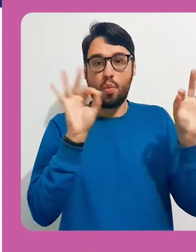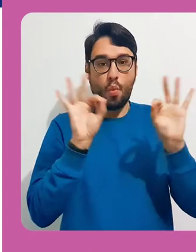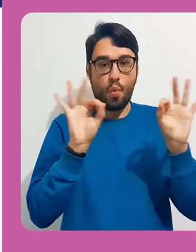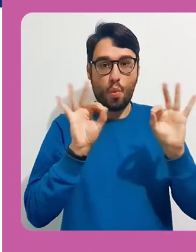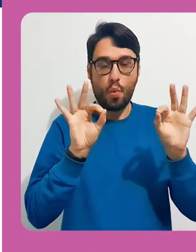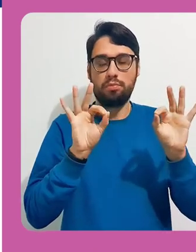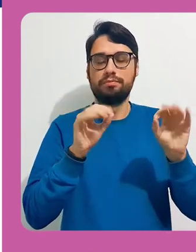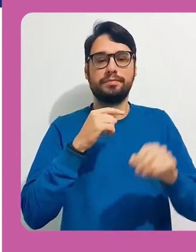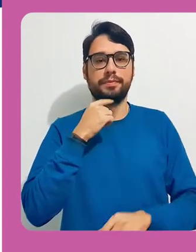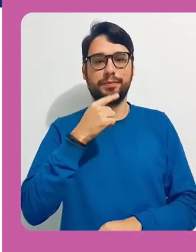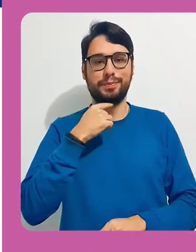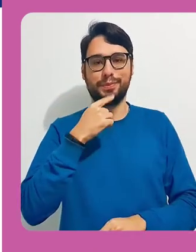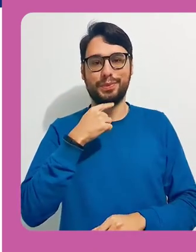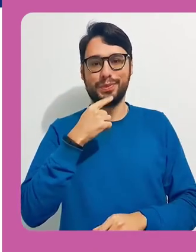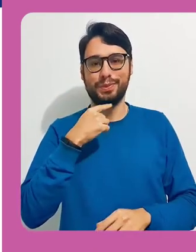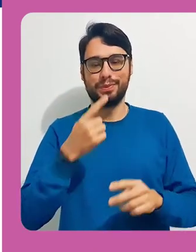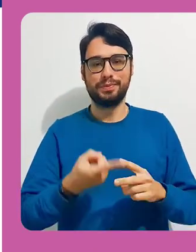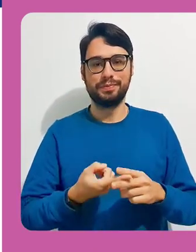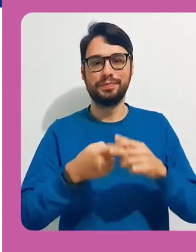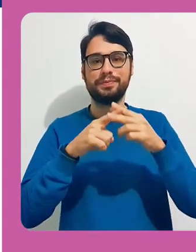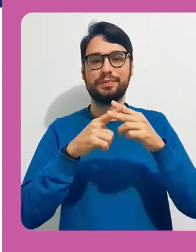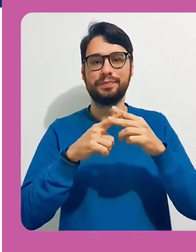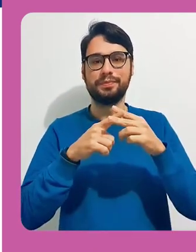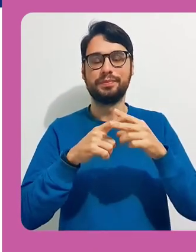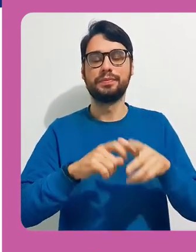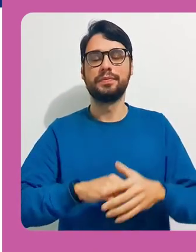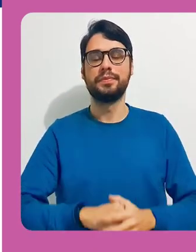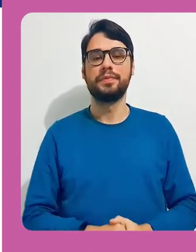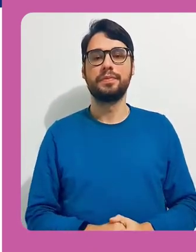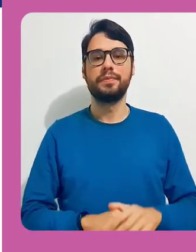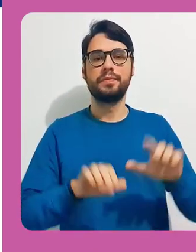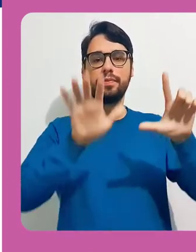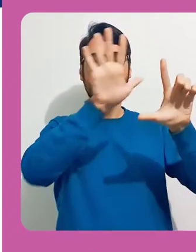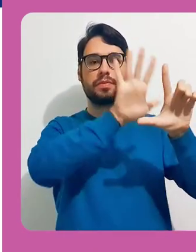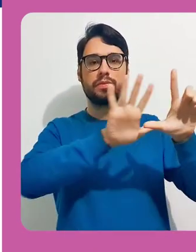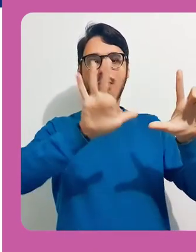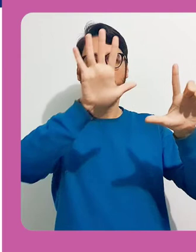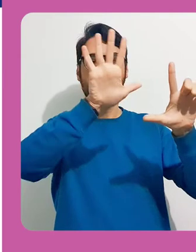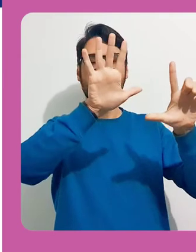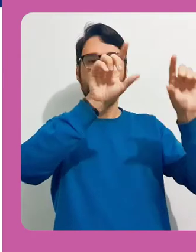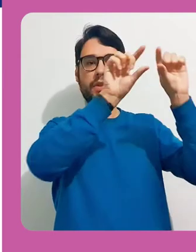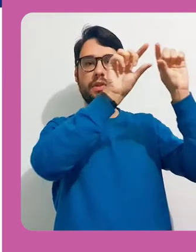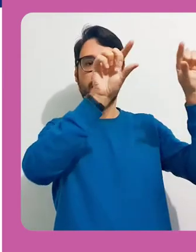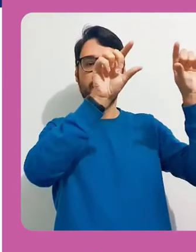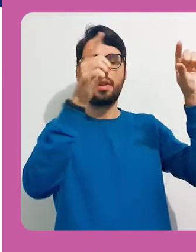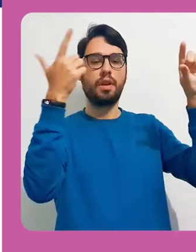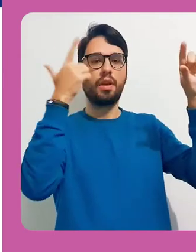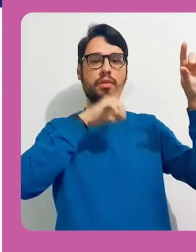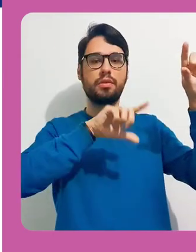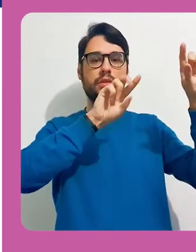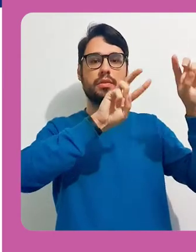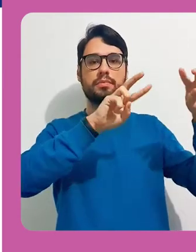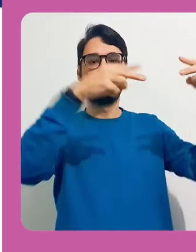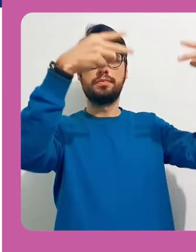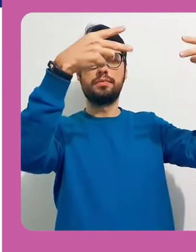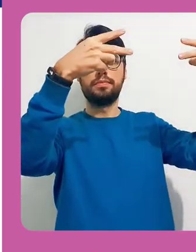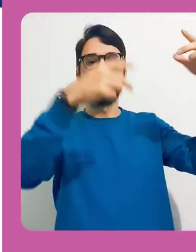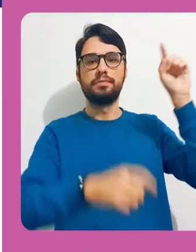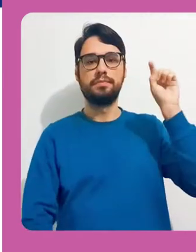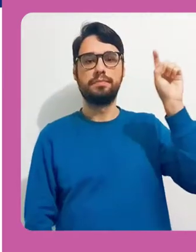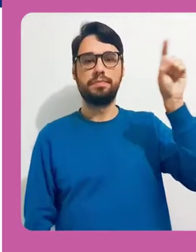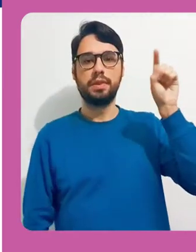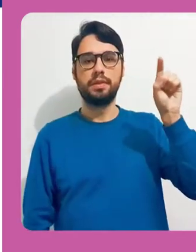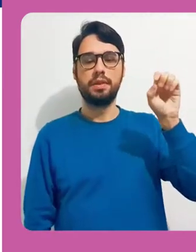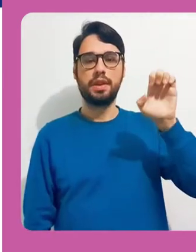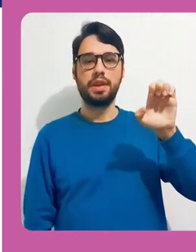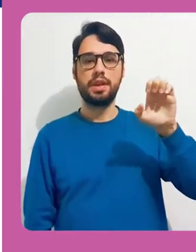do curso. Então a gente precisa clicar nesse botão de ativar a edição, como eu tenho anteriormente. E quando a gente clica, ó, veja, aparece